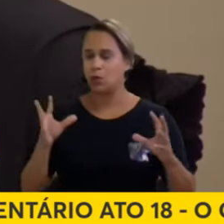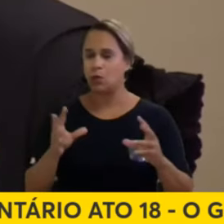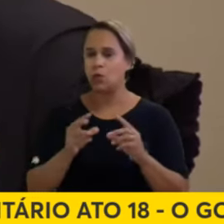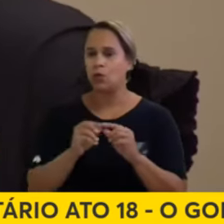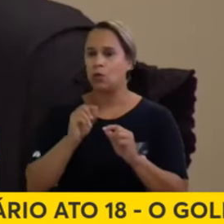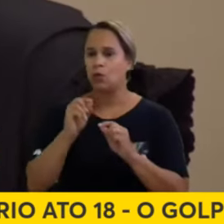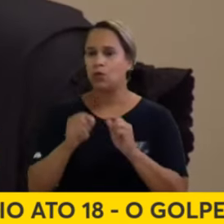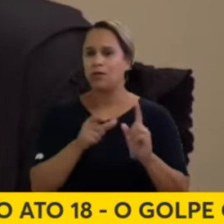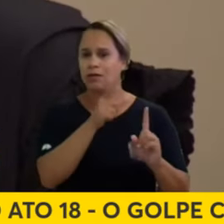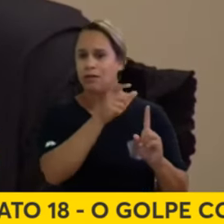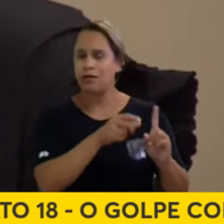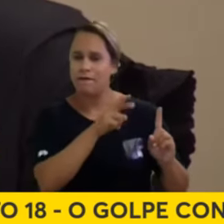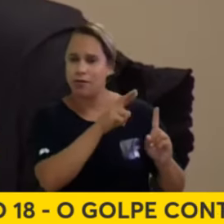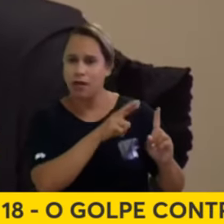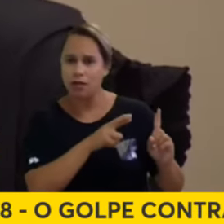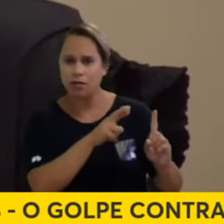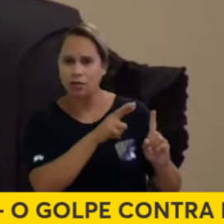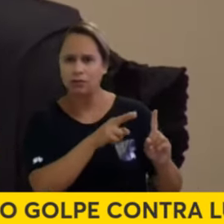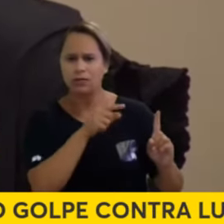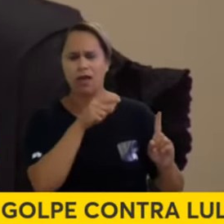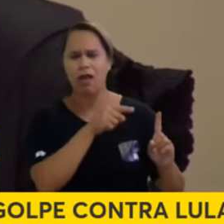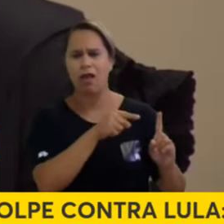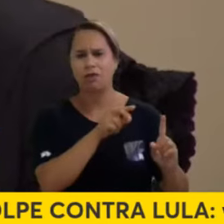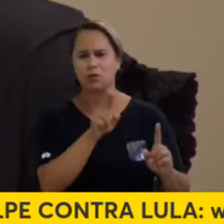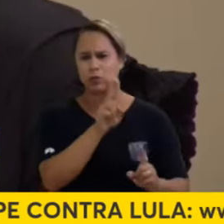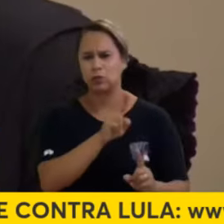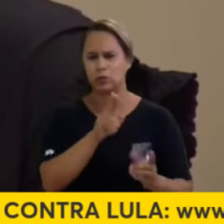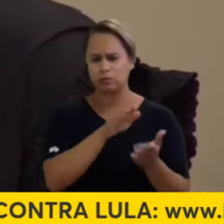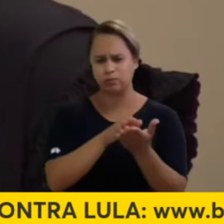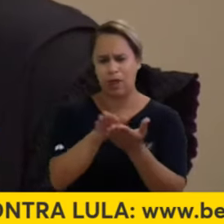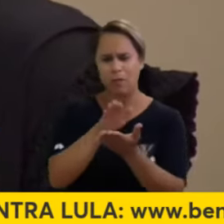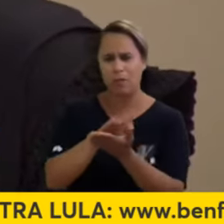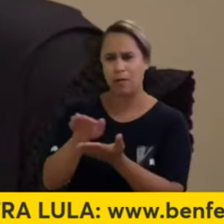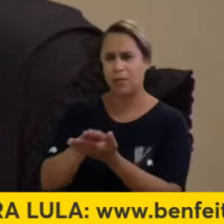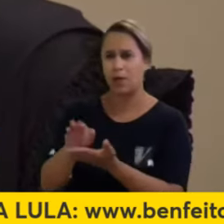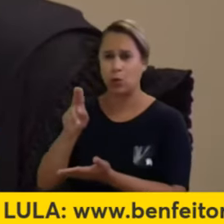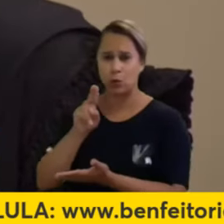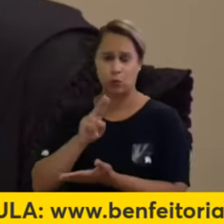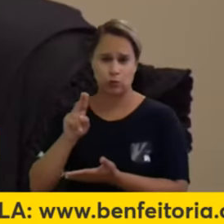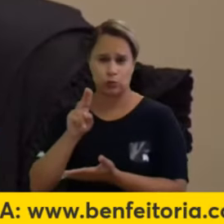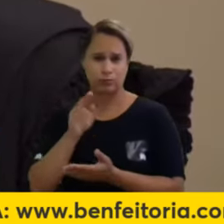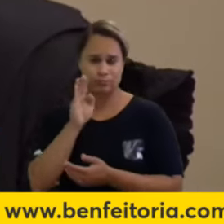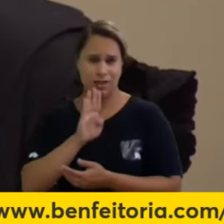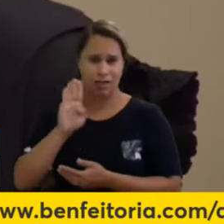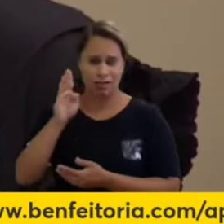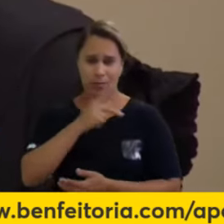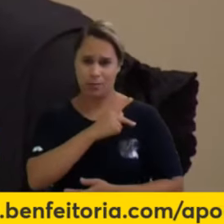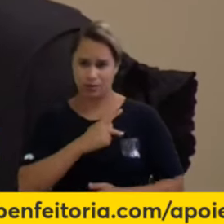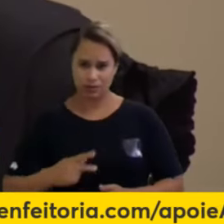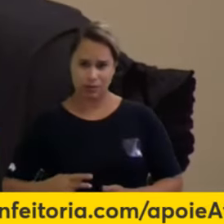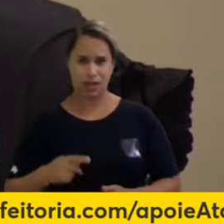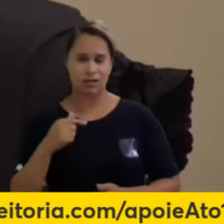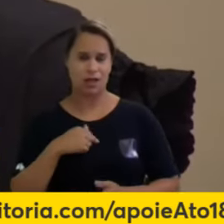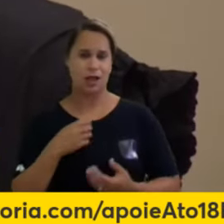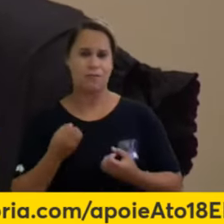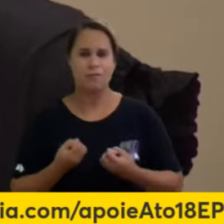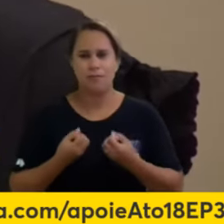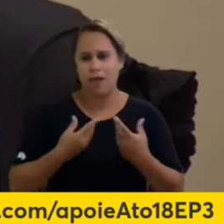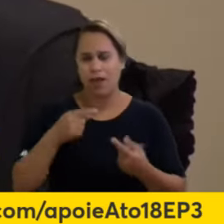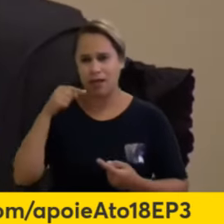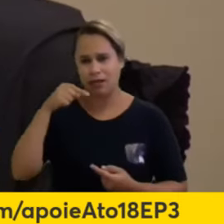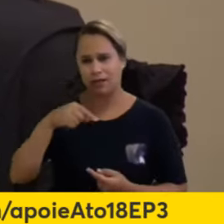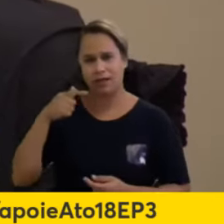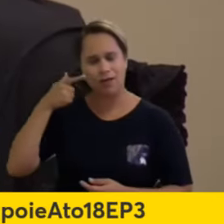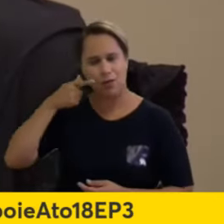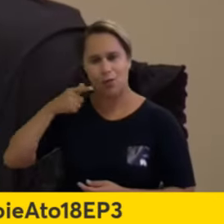extrapolou limites de gastos porque usou da frustrada candidatura presidencial para se cacifar para o Senado no Paraná era imprescindível a demonstração